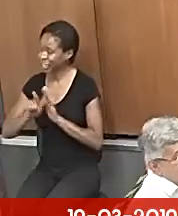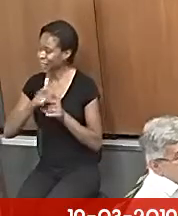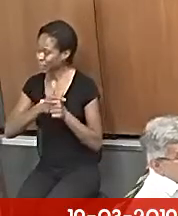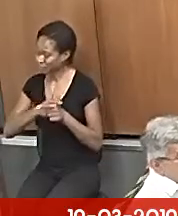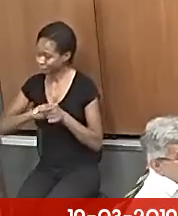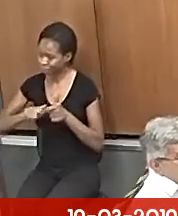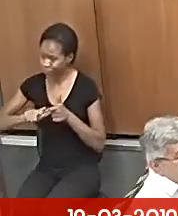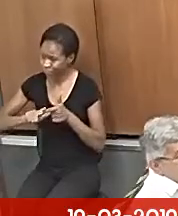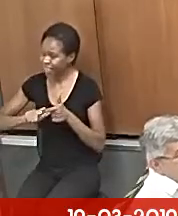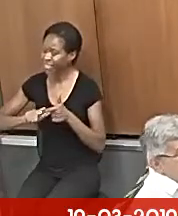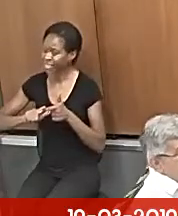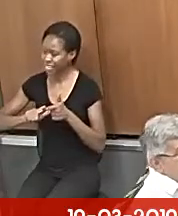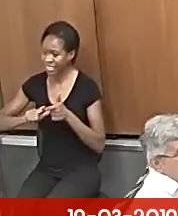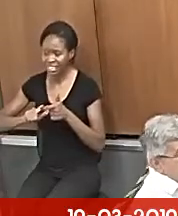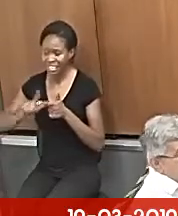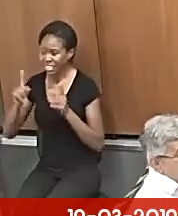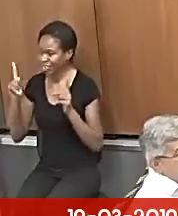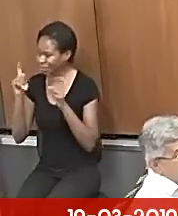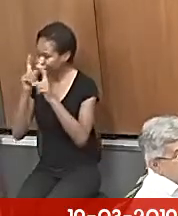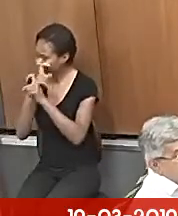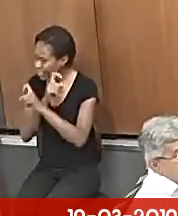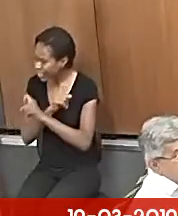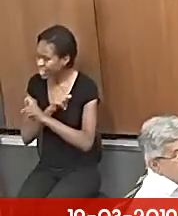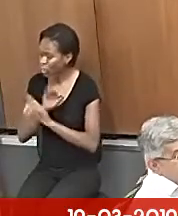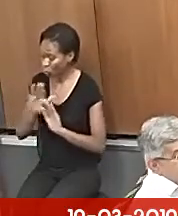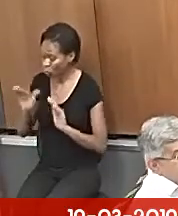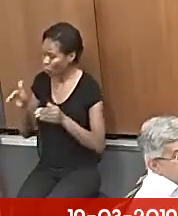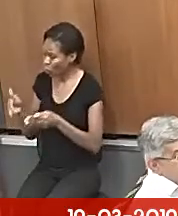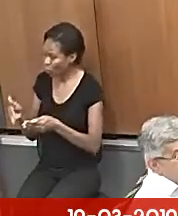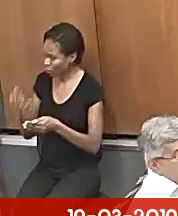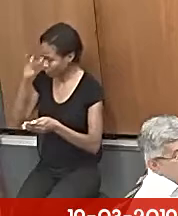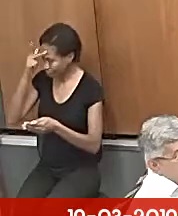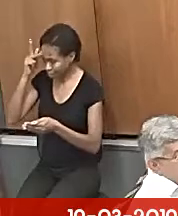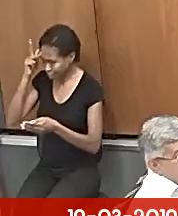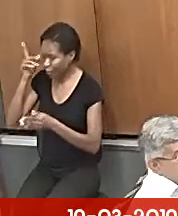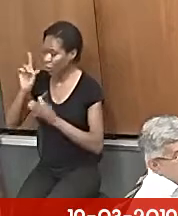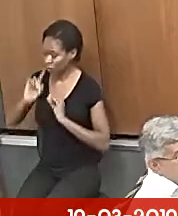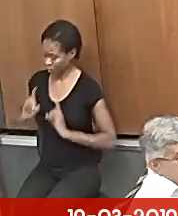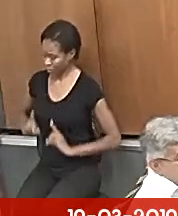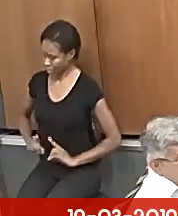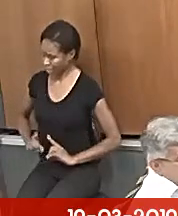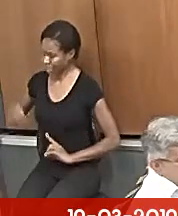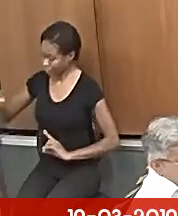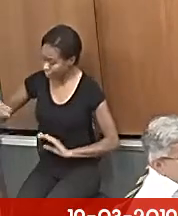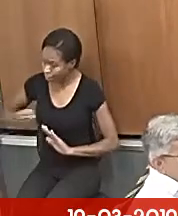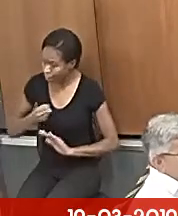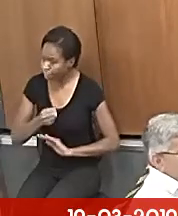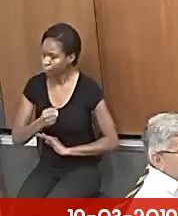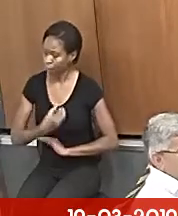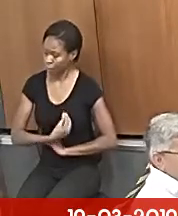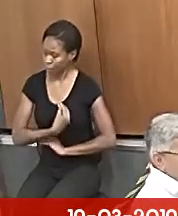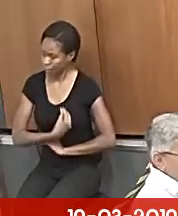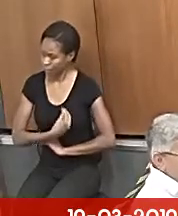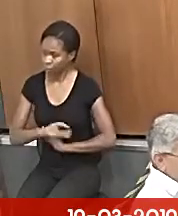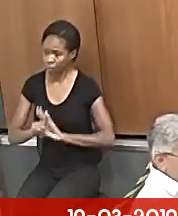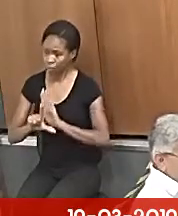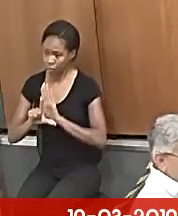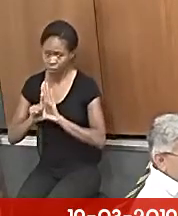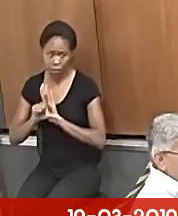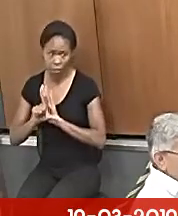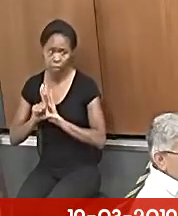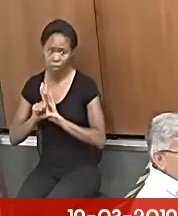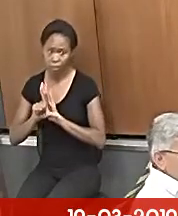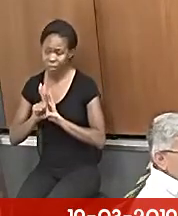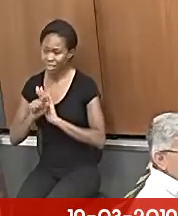é fora da realidade da pessoa com deficiência a gente luta para que ela entra nessa realidade elas ou péssimo pra falar no